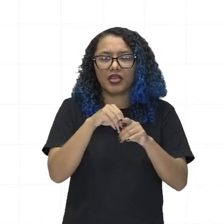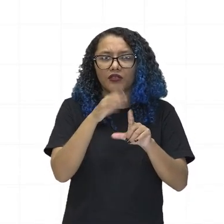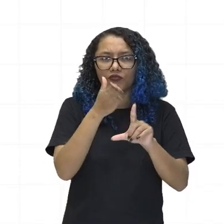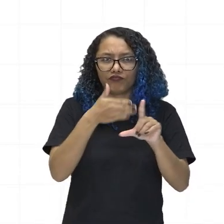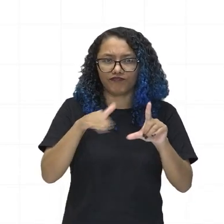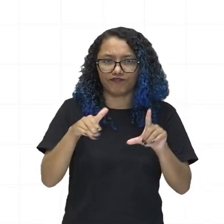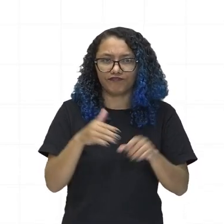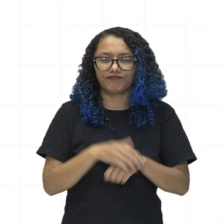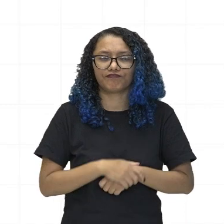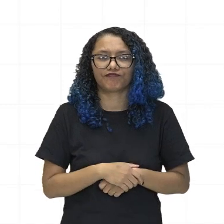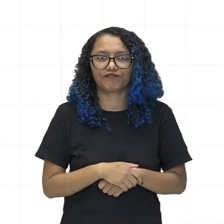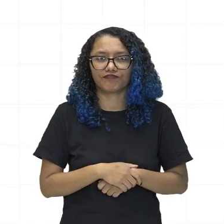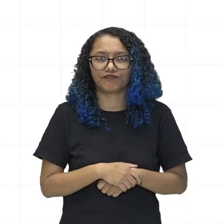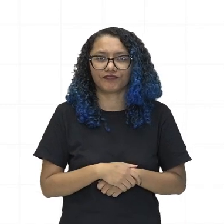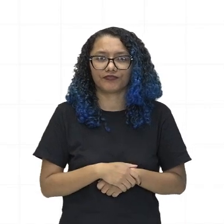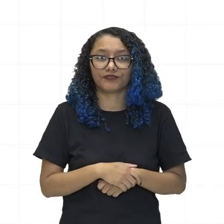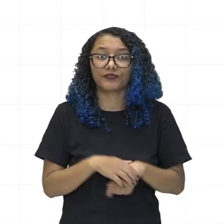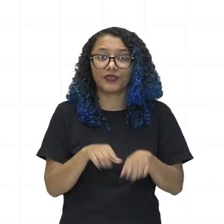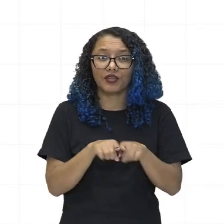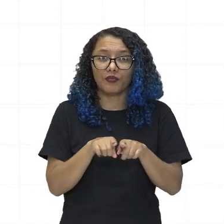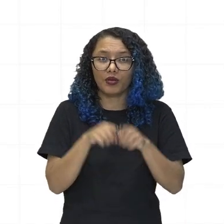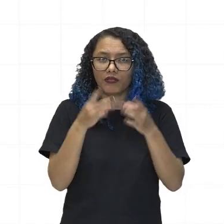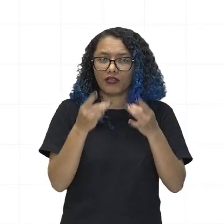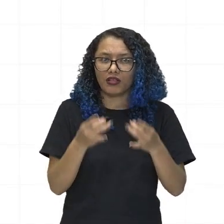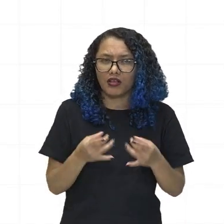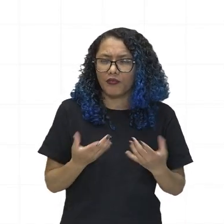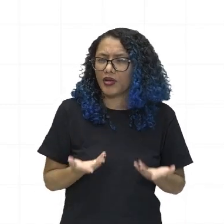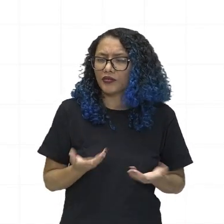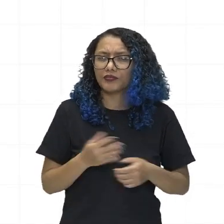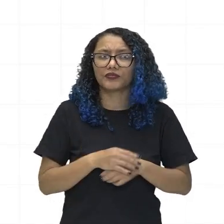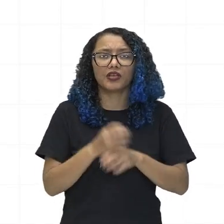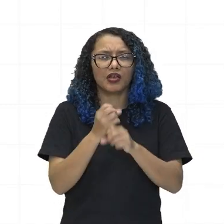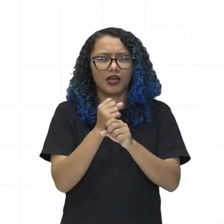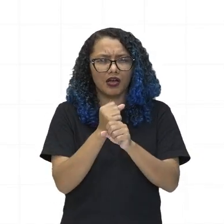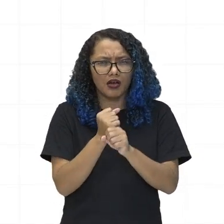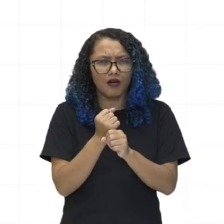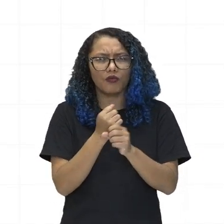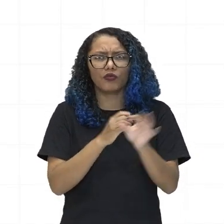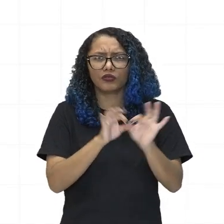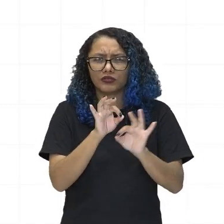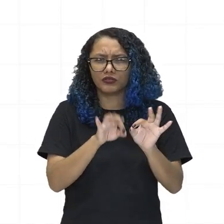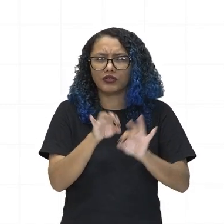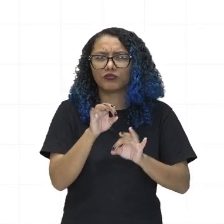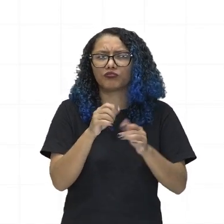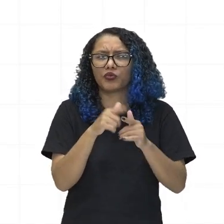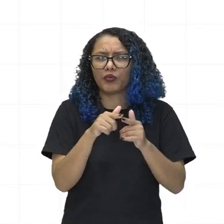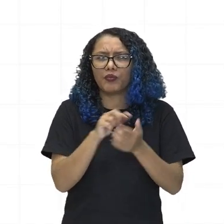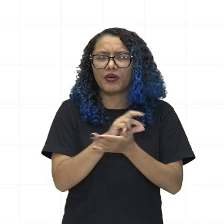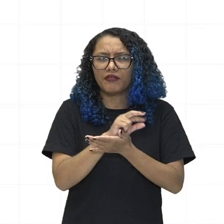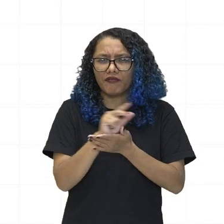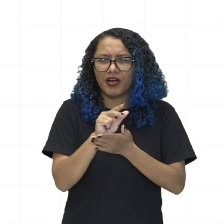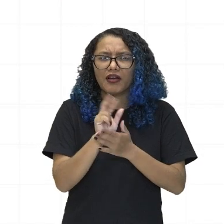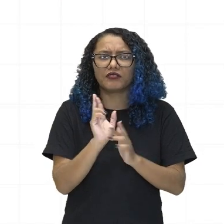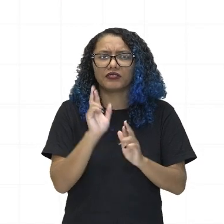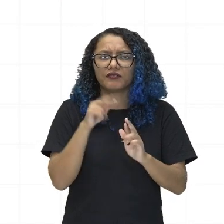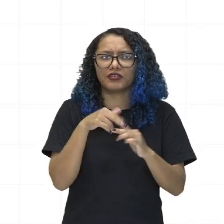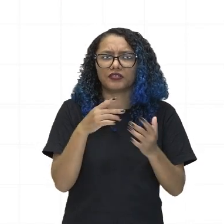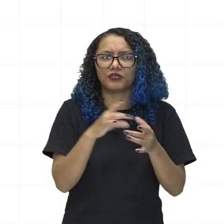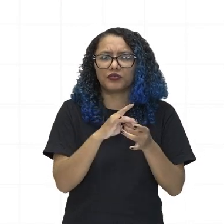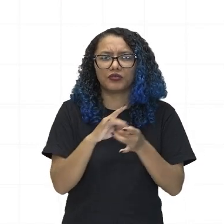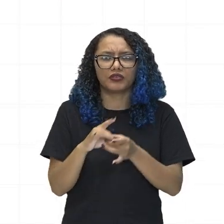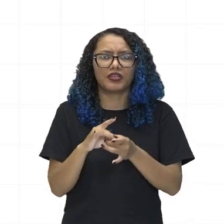cartesiano. E no nosso detalhamento nós temos resolução e elaboração de problemas relacionados ao seu